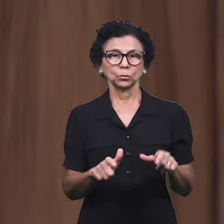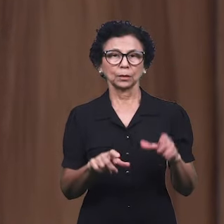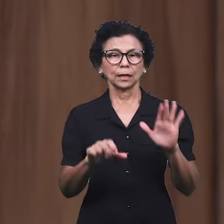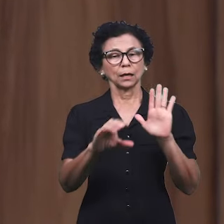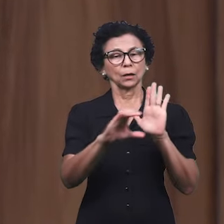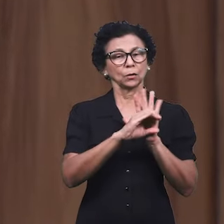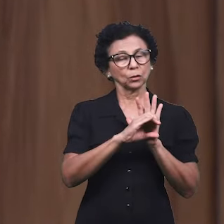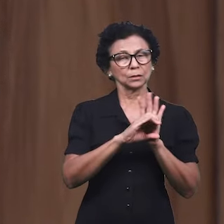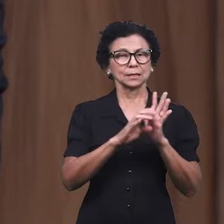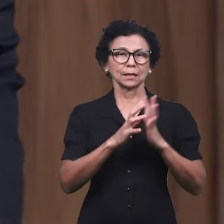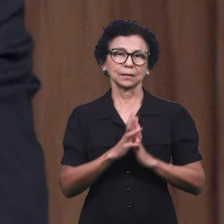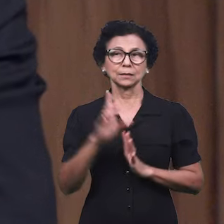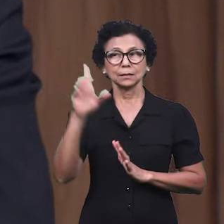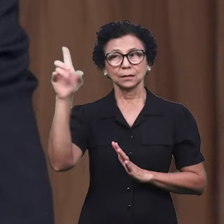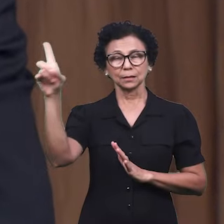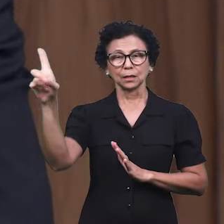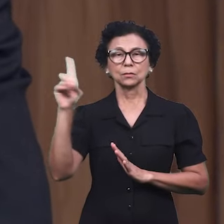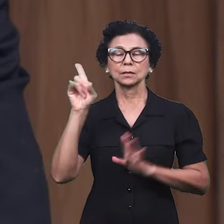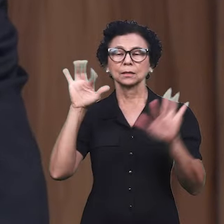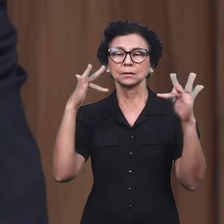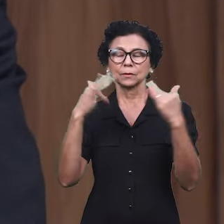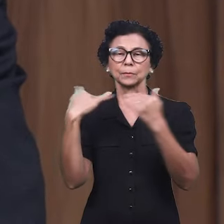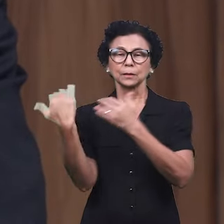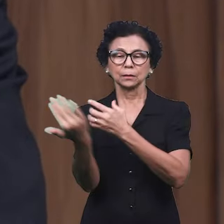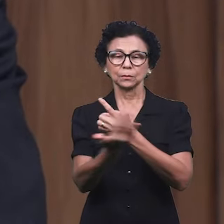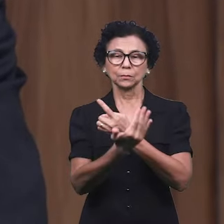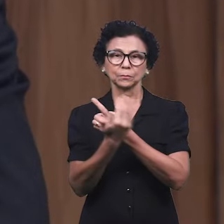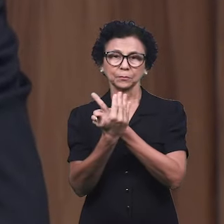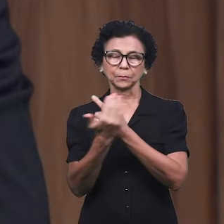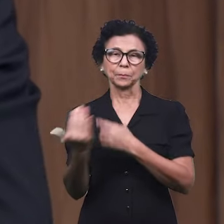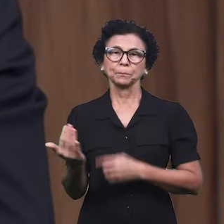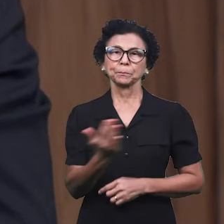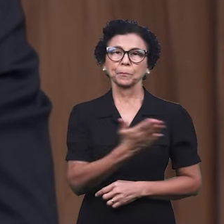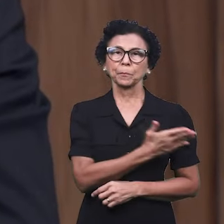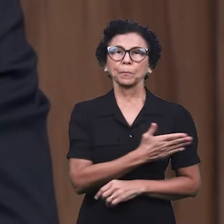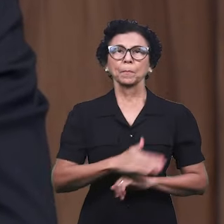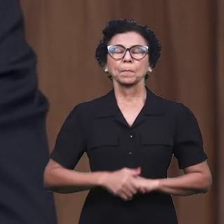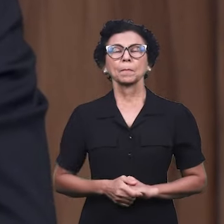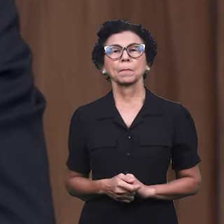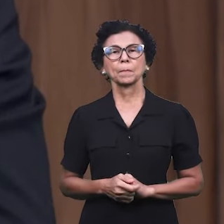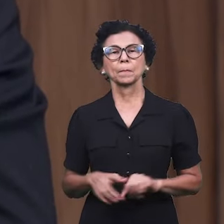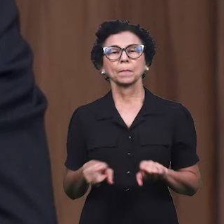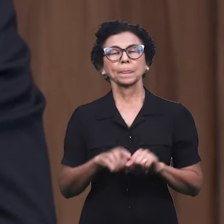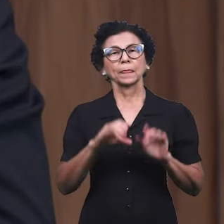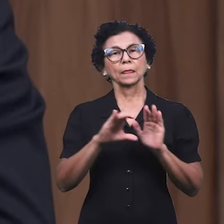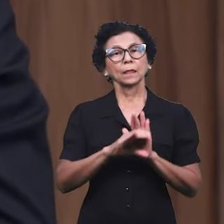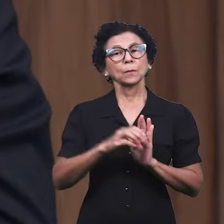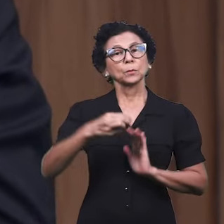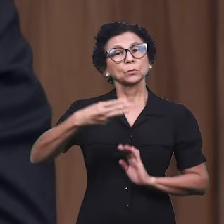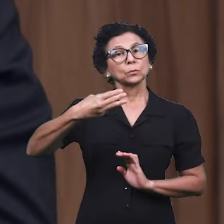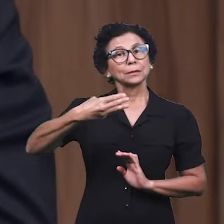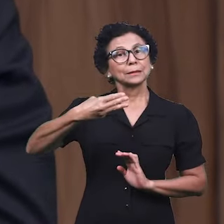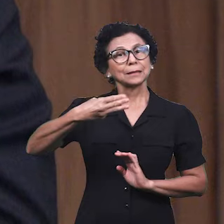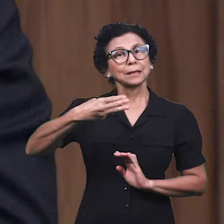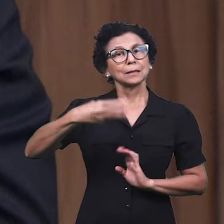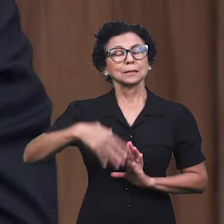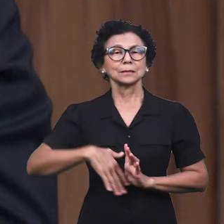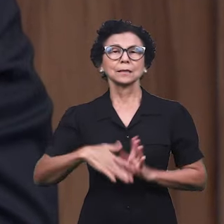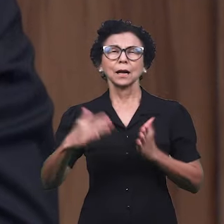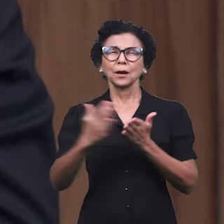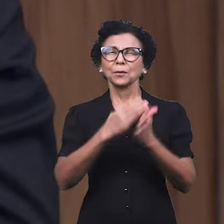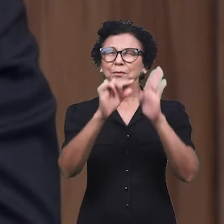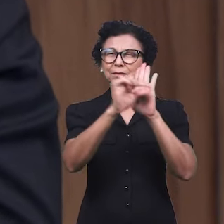os lares, as famílias, né? Agora, também no capítulo 3, há